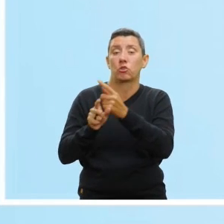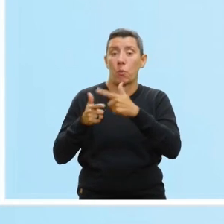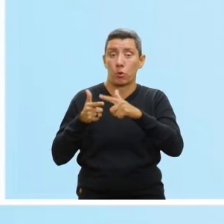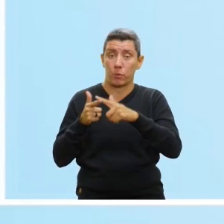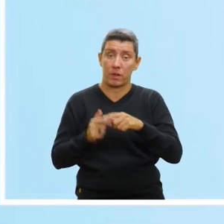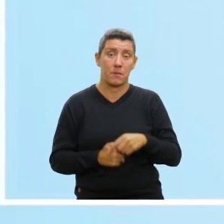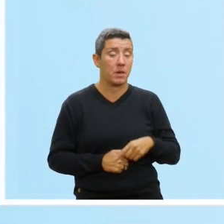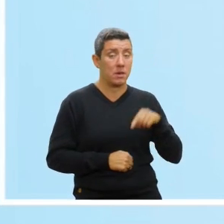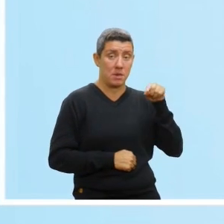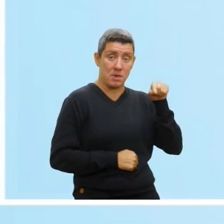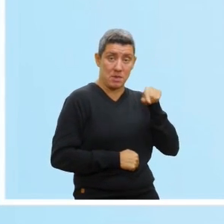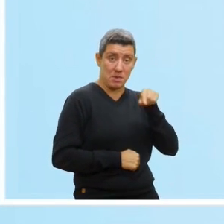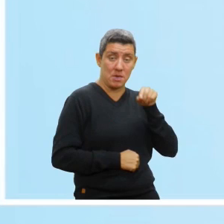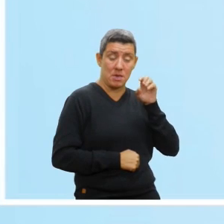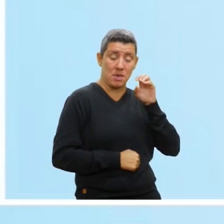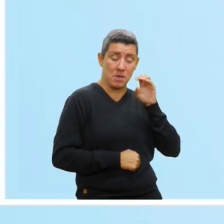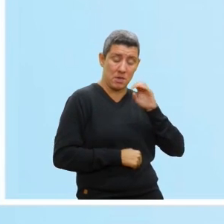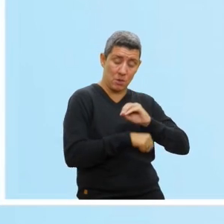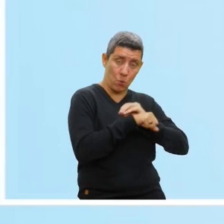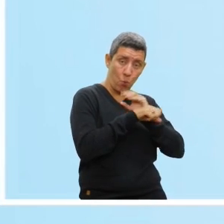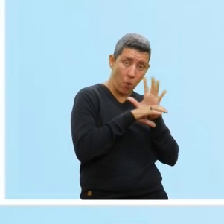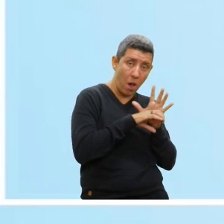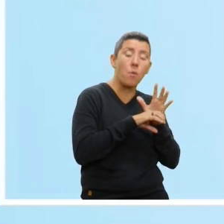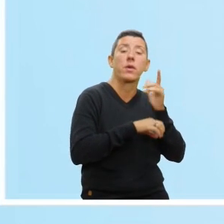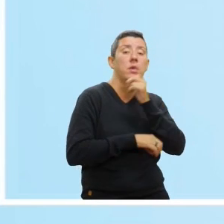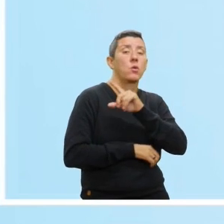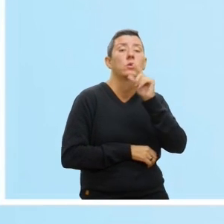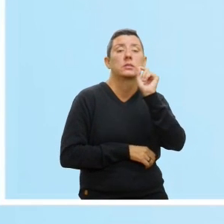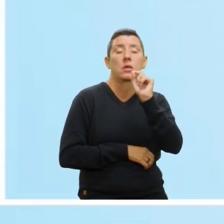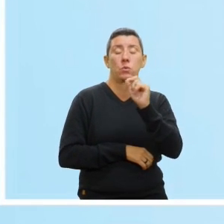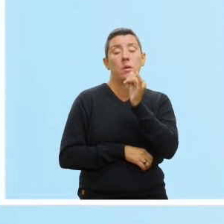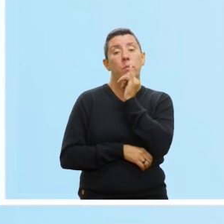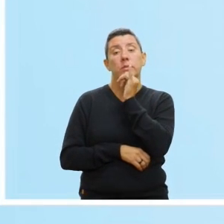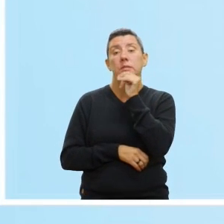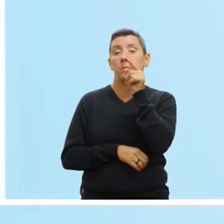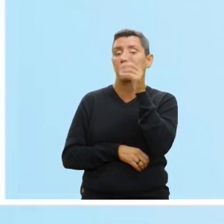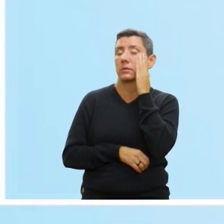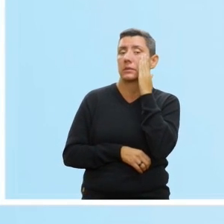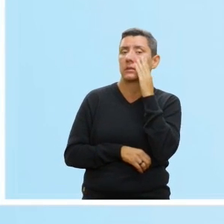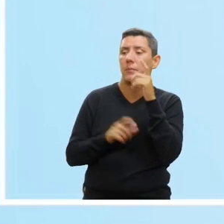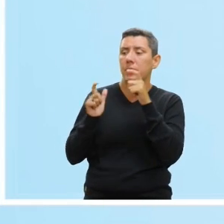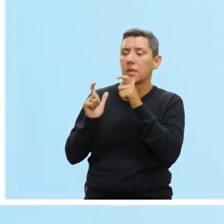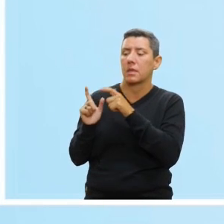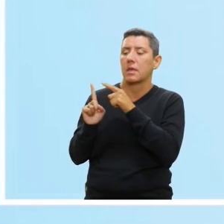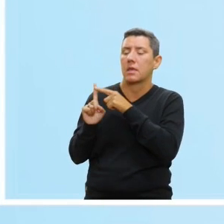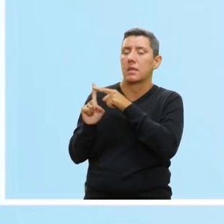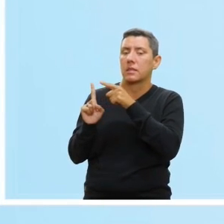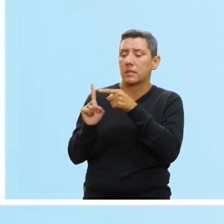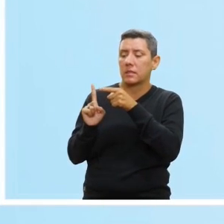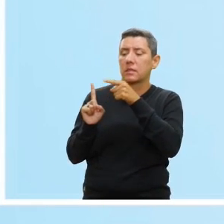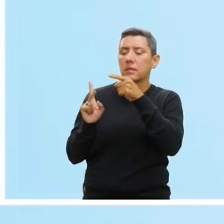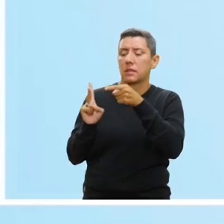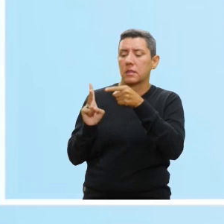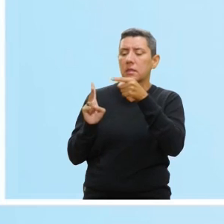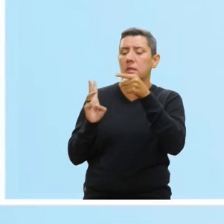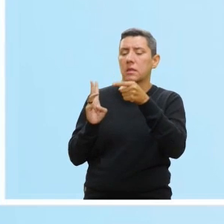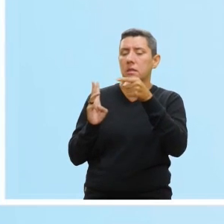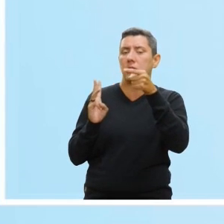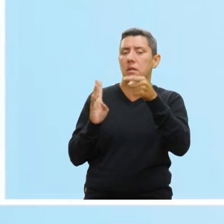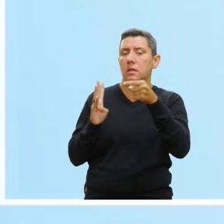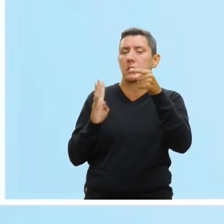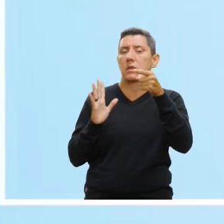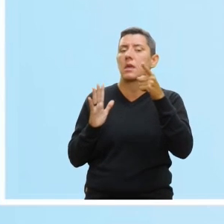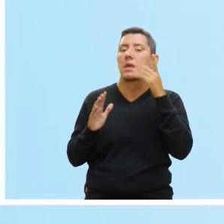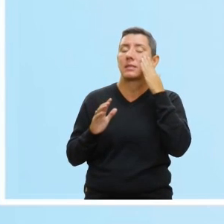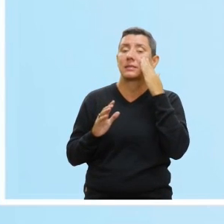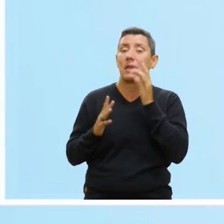coloca essa placa de monitoração em todos os pontos do trecho. Então, a gente consegue ver, trecho a trecho, como que está a relação sinal-ruído